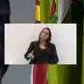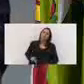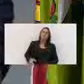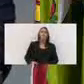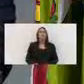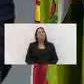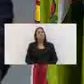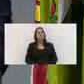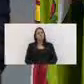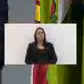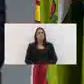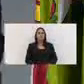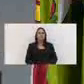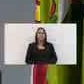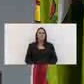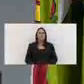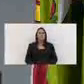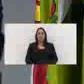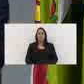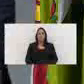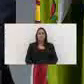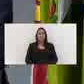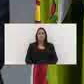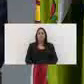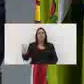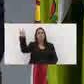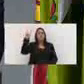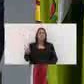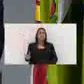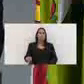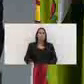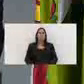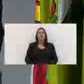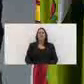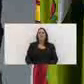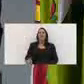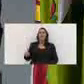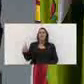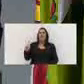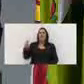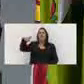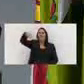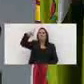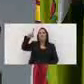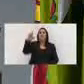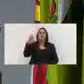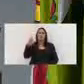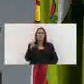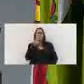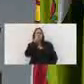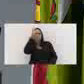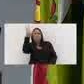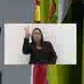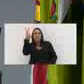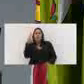Tempo do vereador David. O vereador não mede esforços para se promover, se ludibriando a população